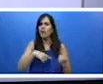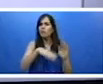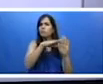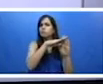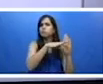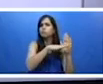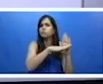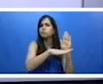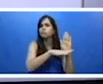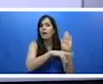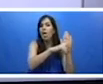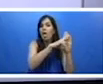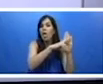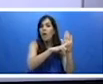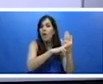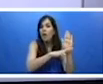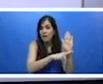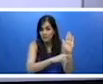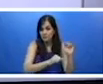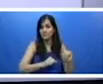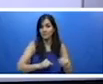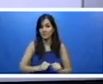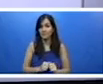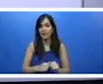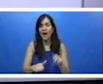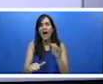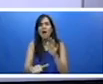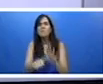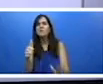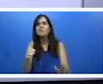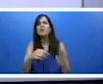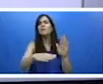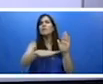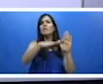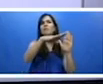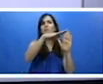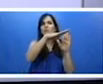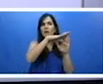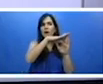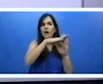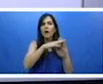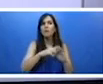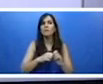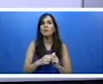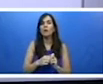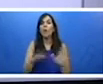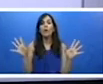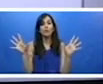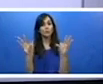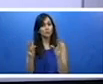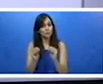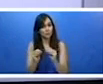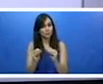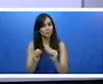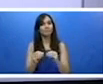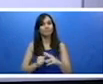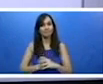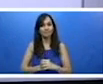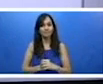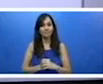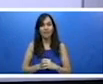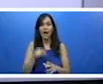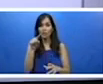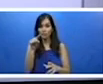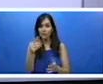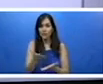primeira e segunda etapa, a descrição, a apresentação e o resumo da obra. Em seu caderno, anote os